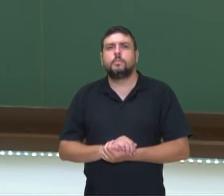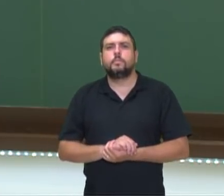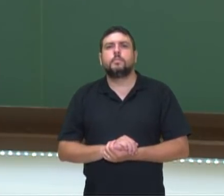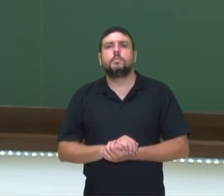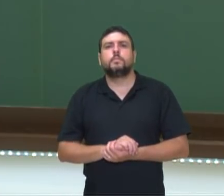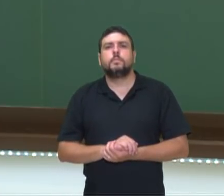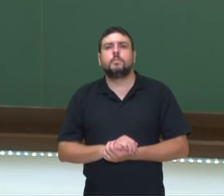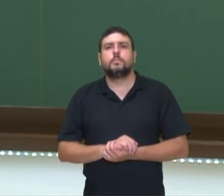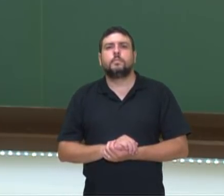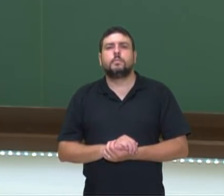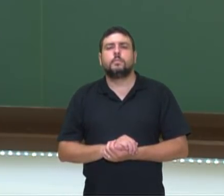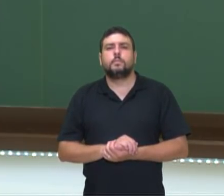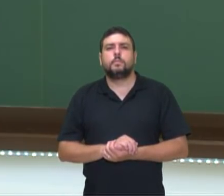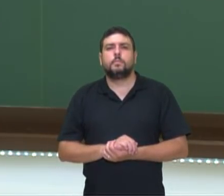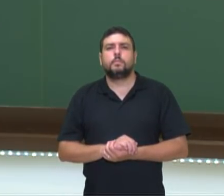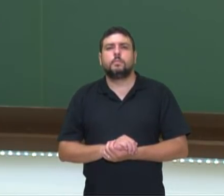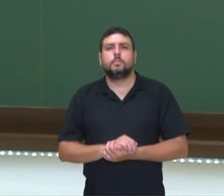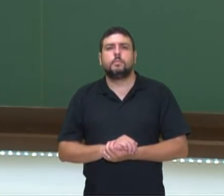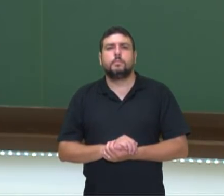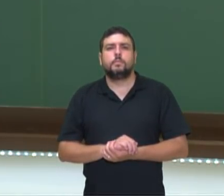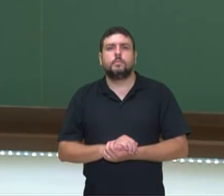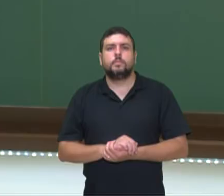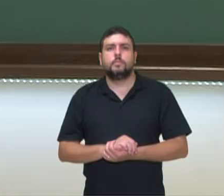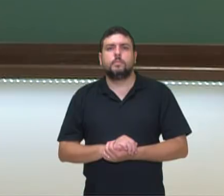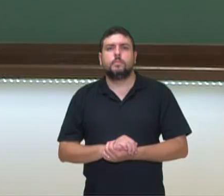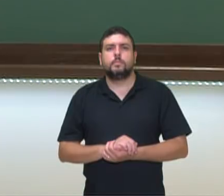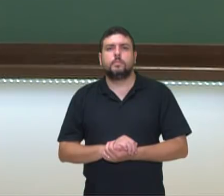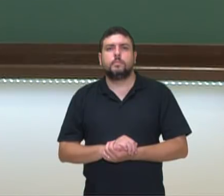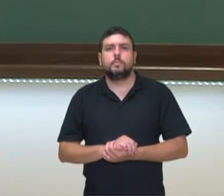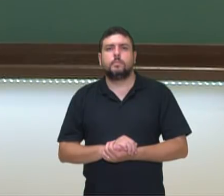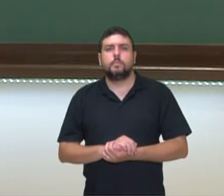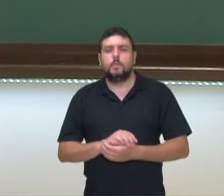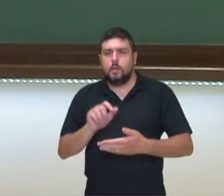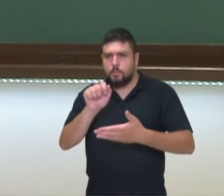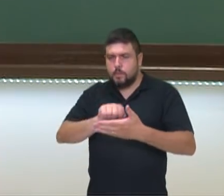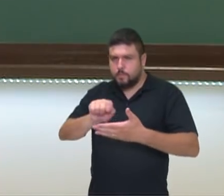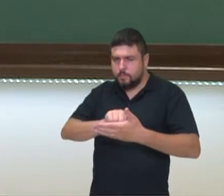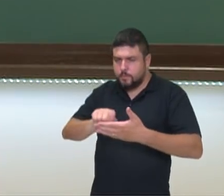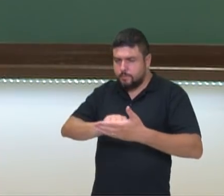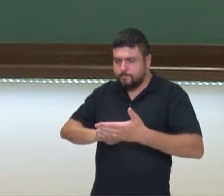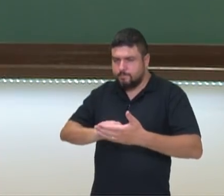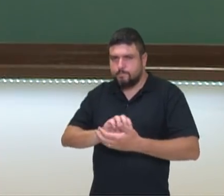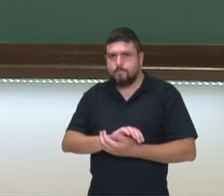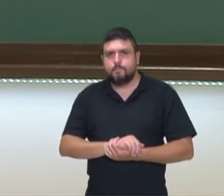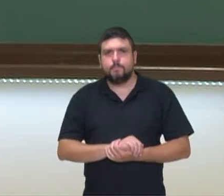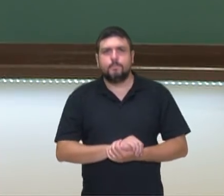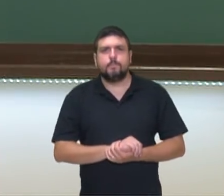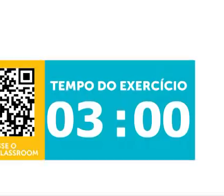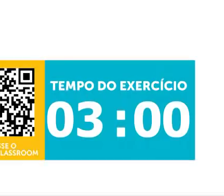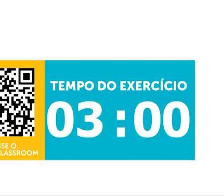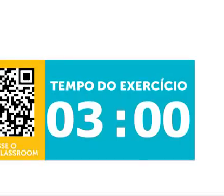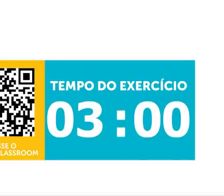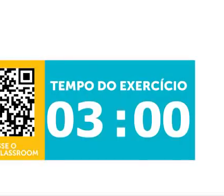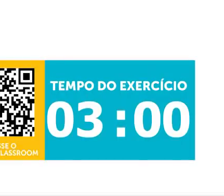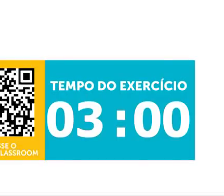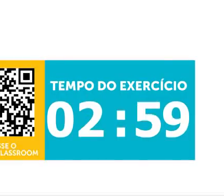C, 287. Ou a letra D, 947. Tempo para vocês e a gente já volta com a resposta.